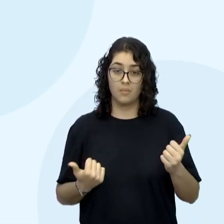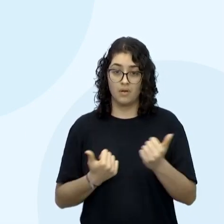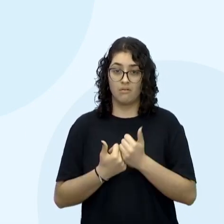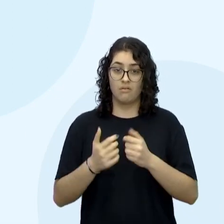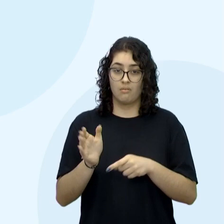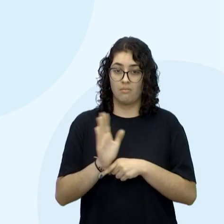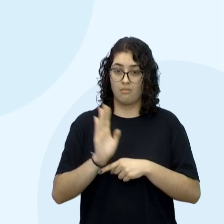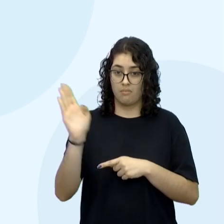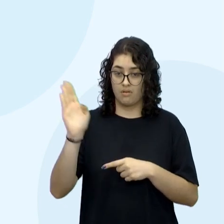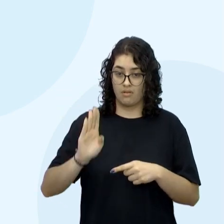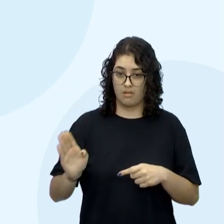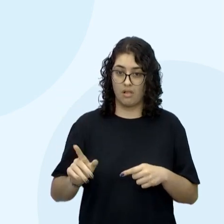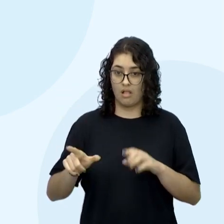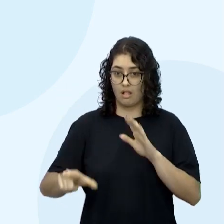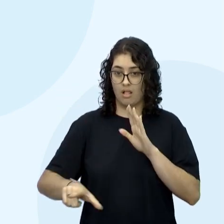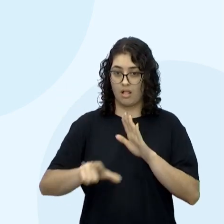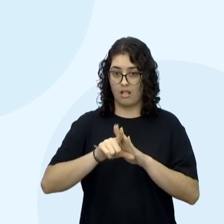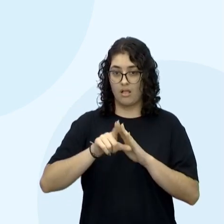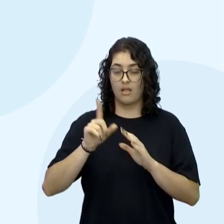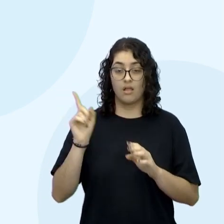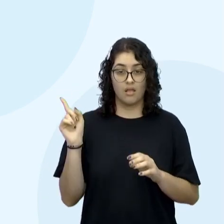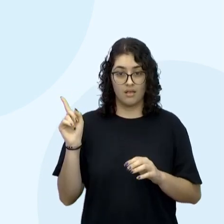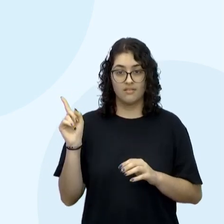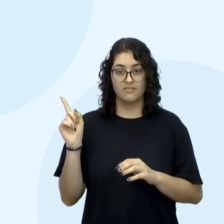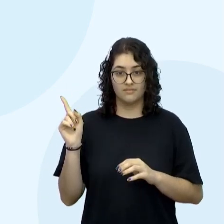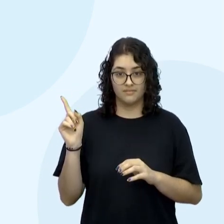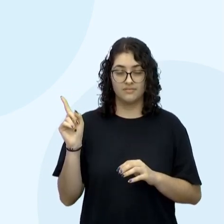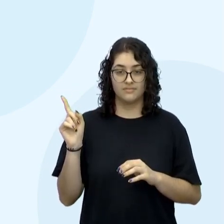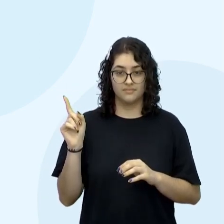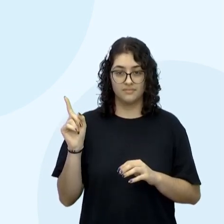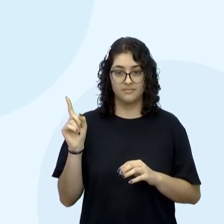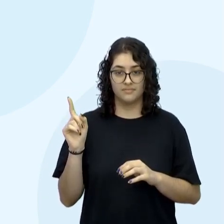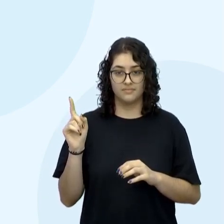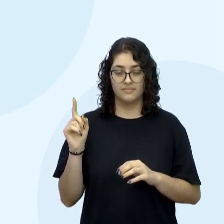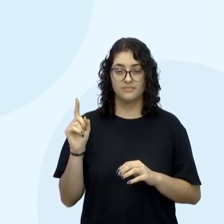brasileiro, a lei federal, anota aí, tá bom?